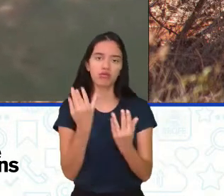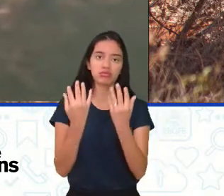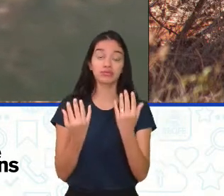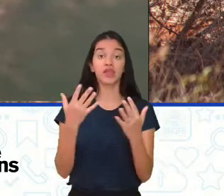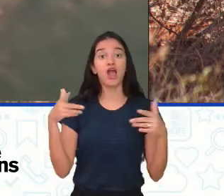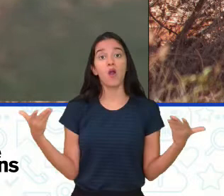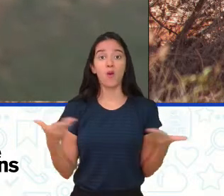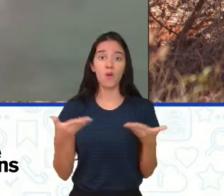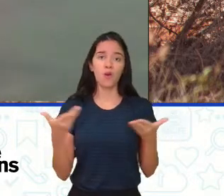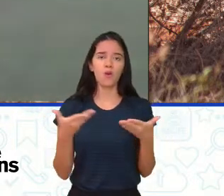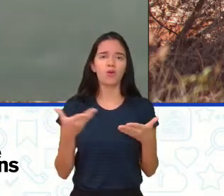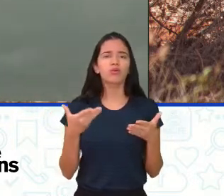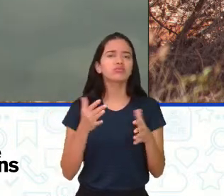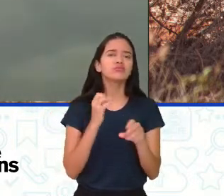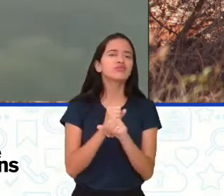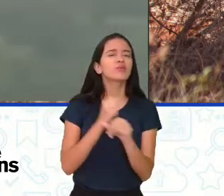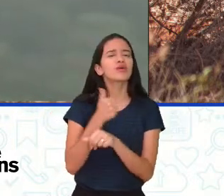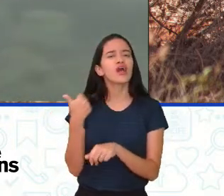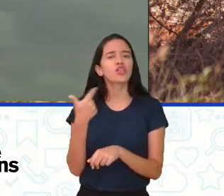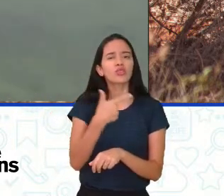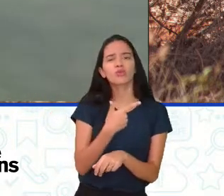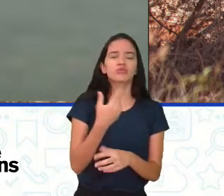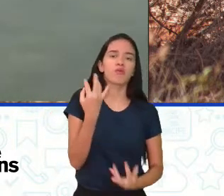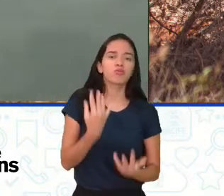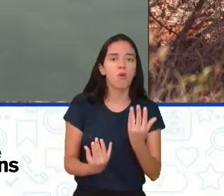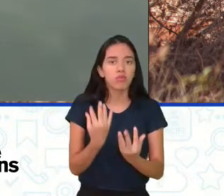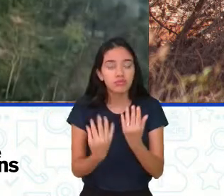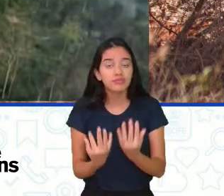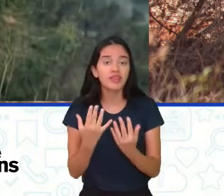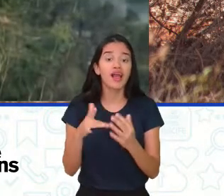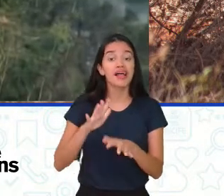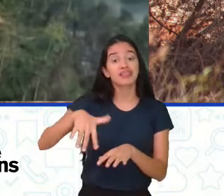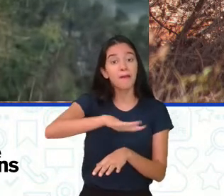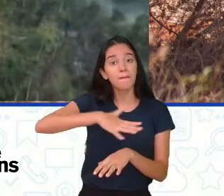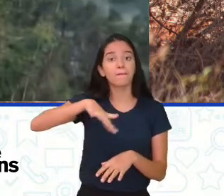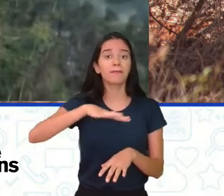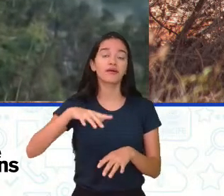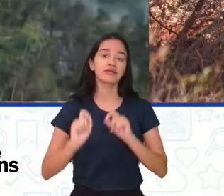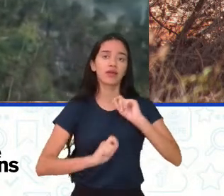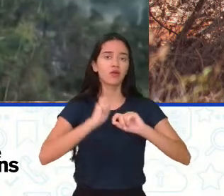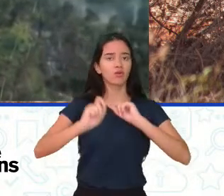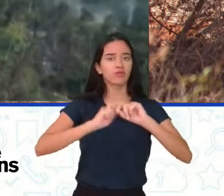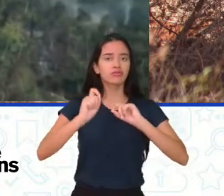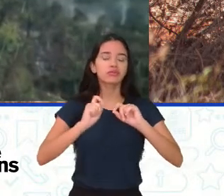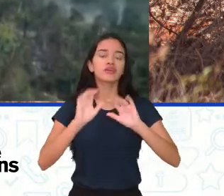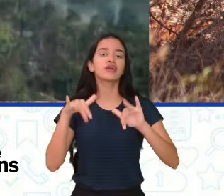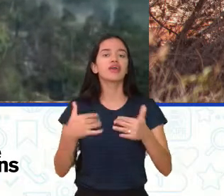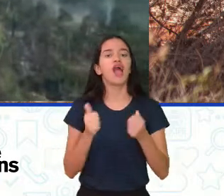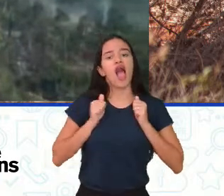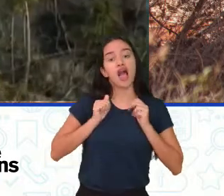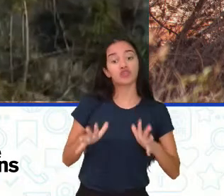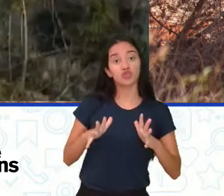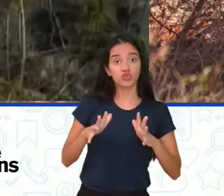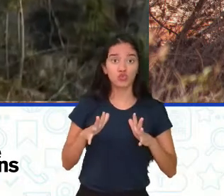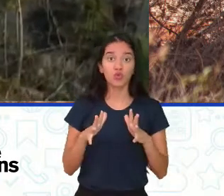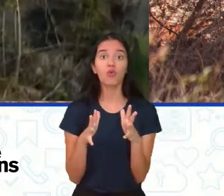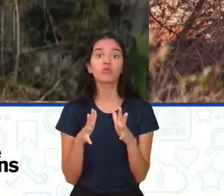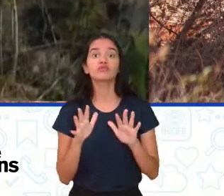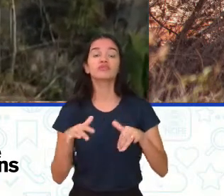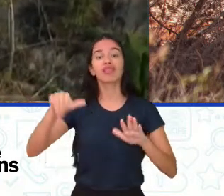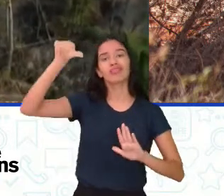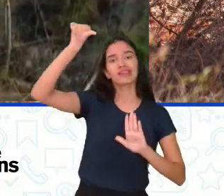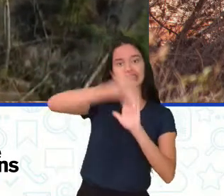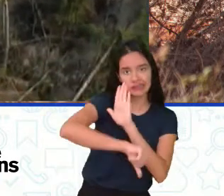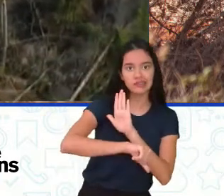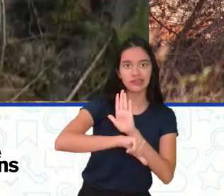hoje já somam 12 mil focos de fogo, que na maioria das vezes são potencializados por ações criminosas para criar